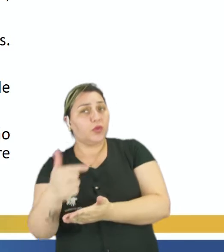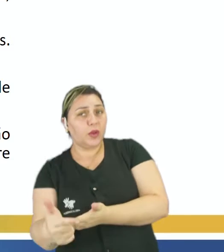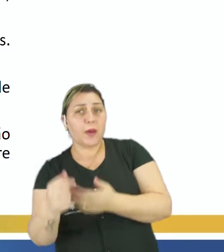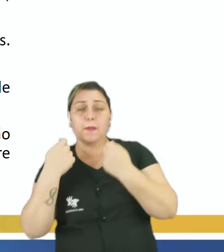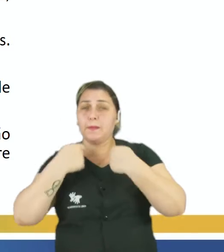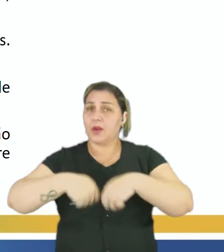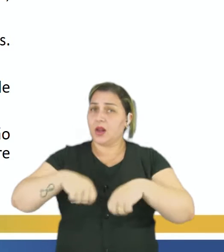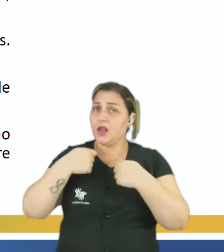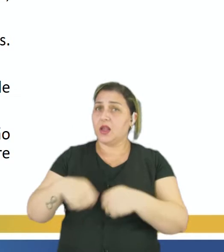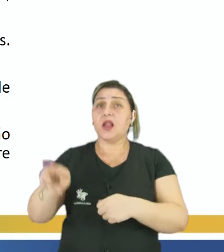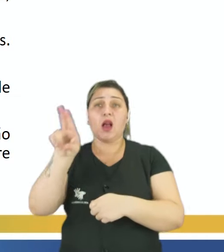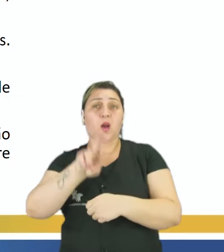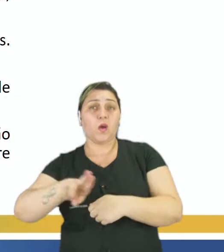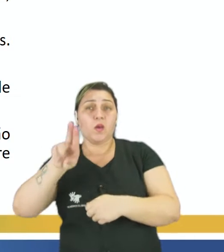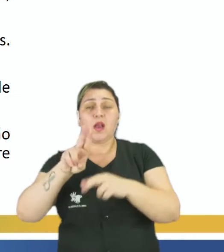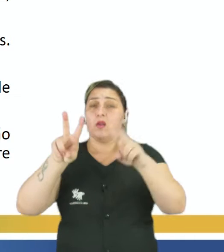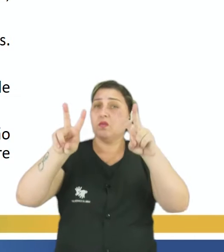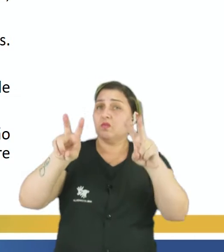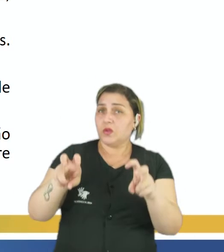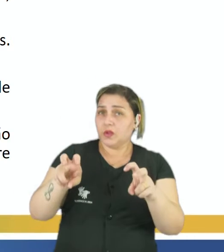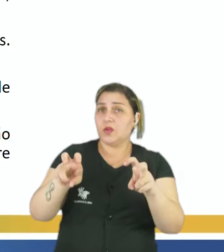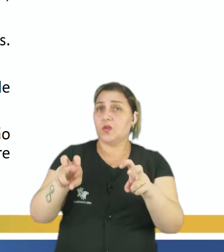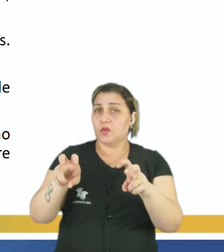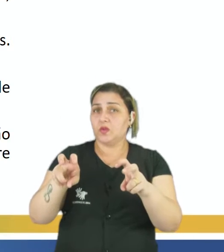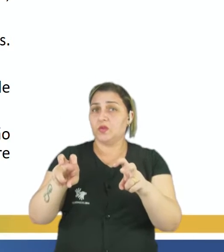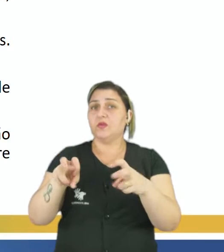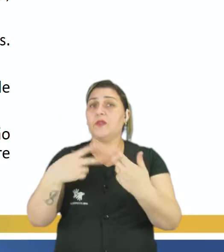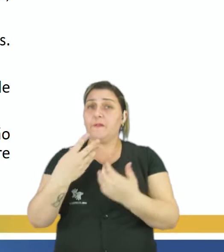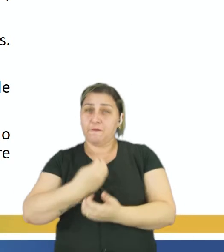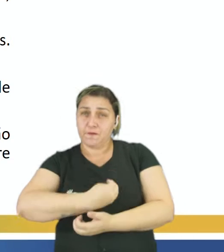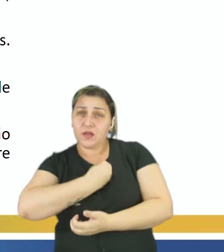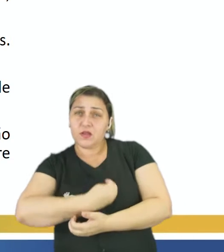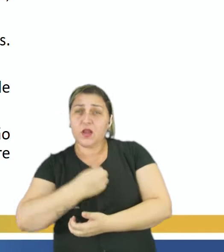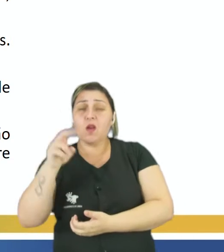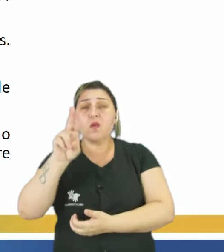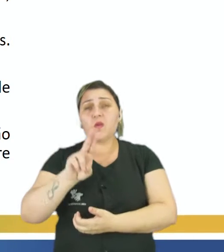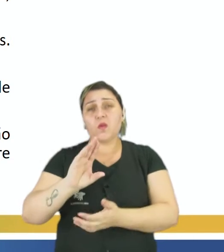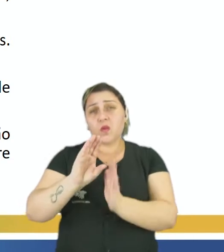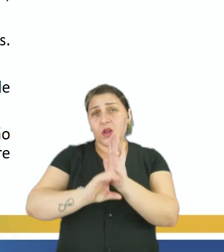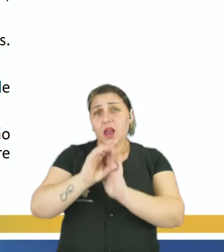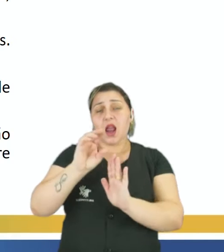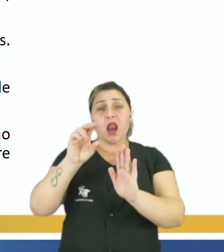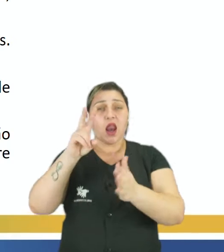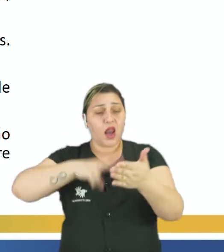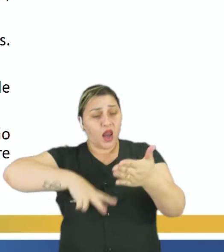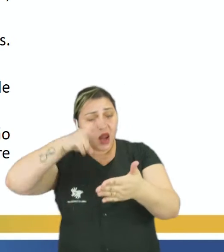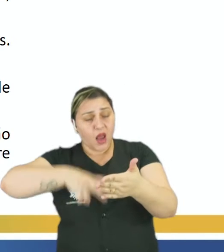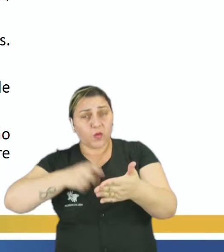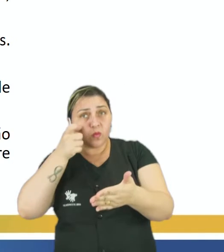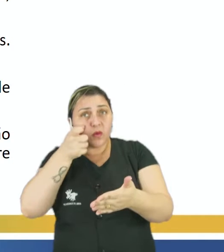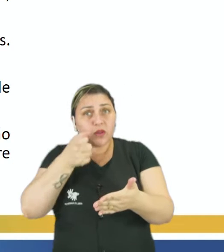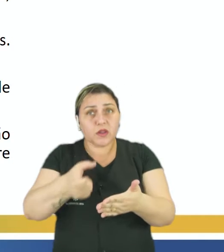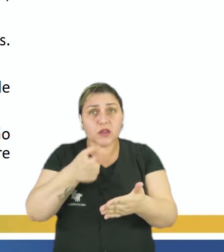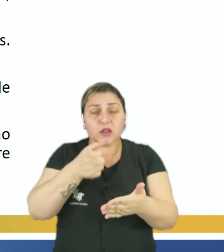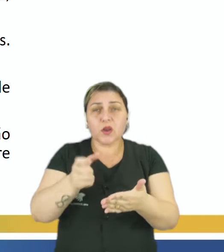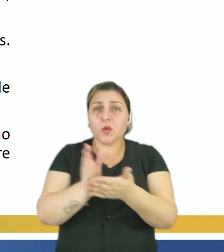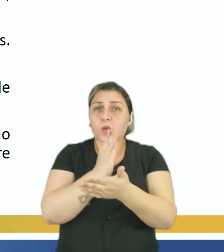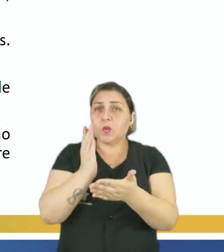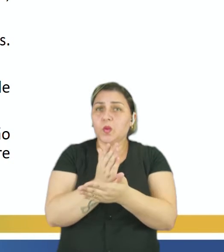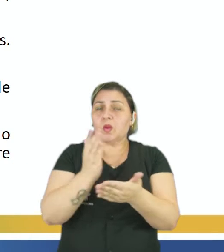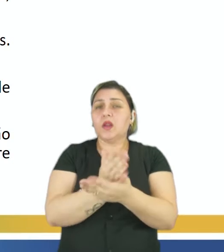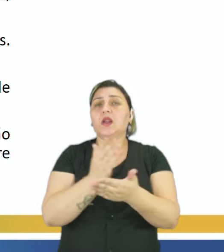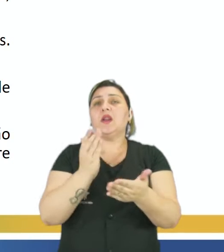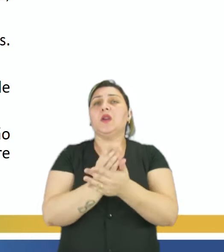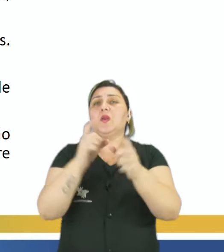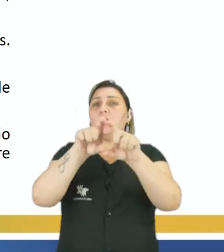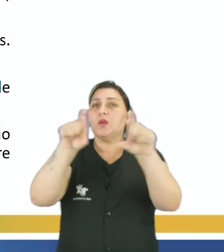precisa consumir o conteúdo. Deu para você entender agora? Então, leia o livro sempre com atenção, destaque os